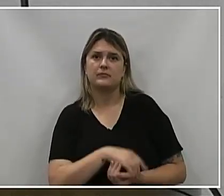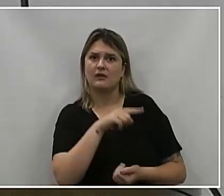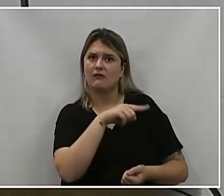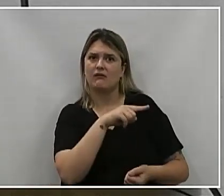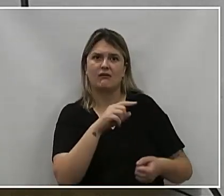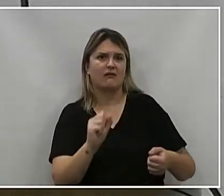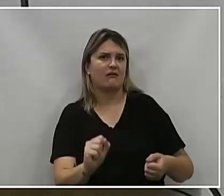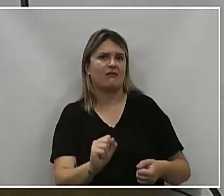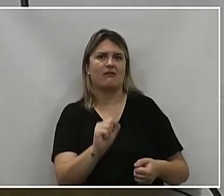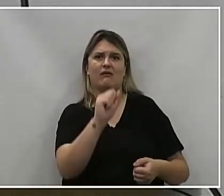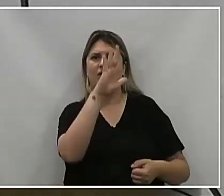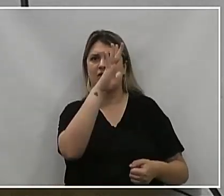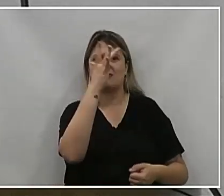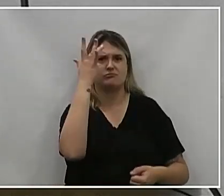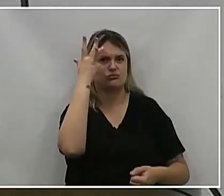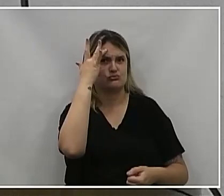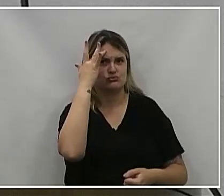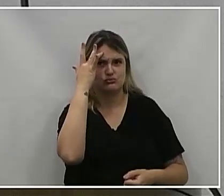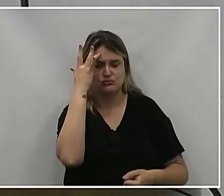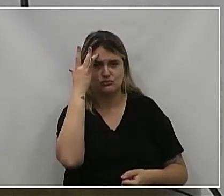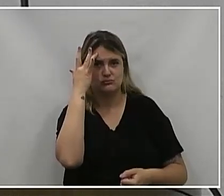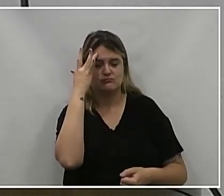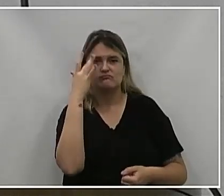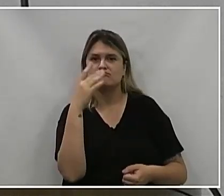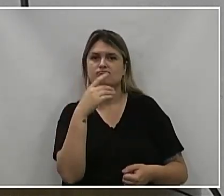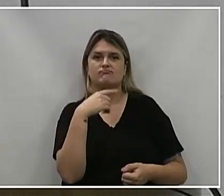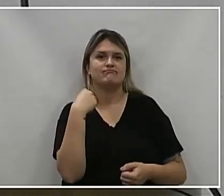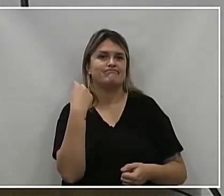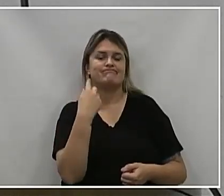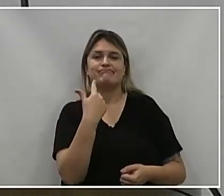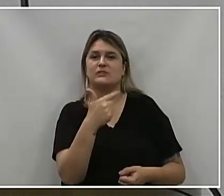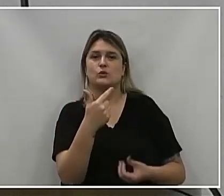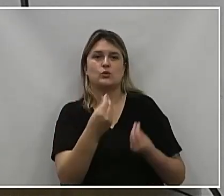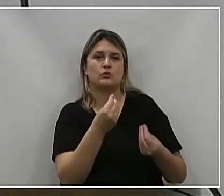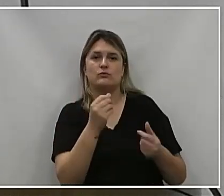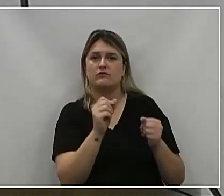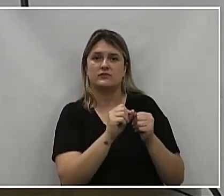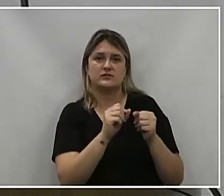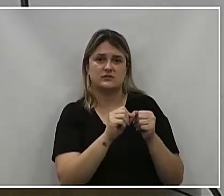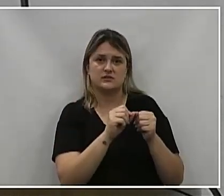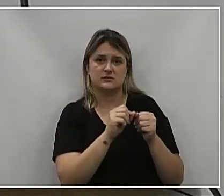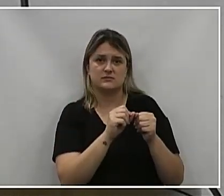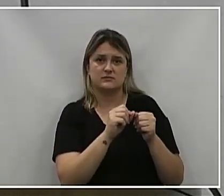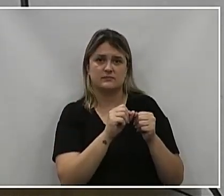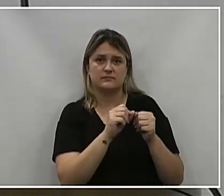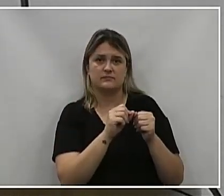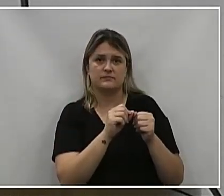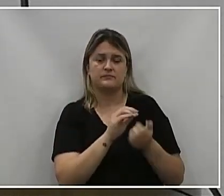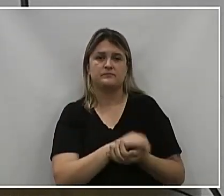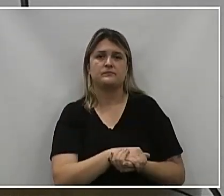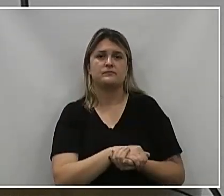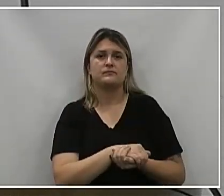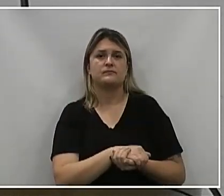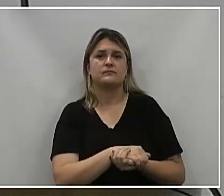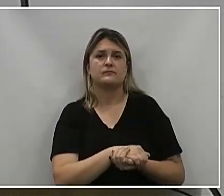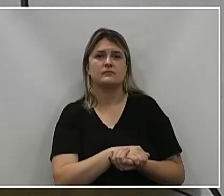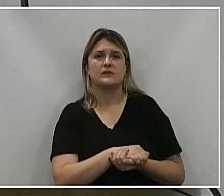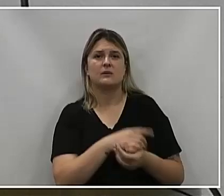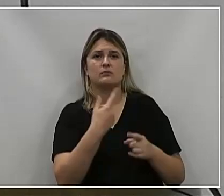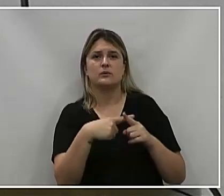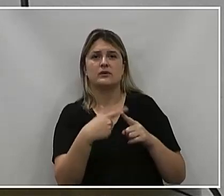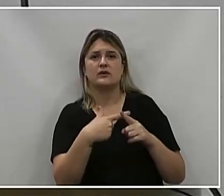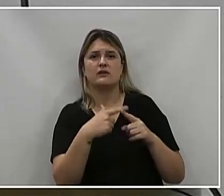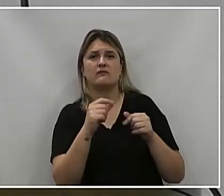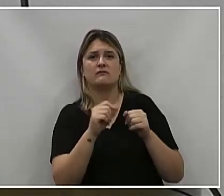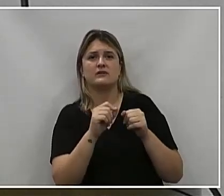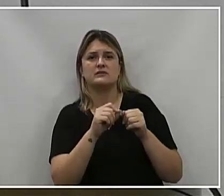seria um absurdo de valor frente ao que ele poderia fazer, que era simplesmente colocar 3 ou 4 refletores no Cristo que tem na